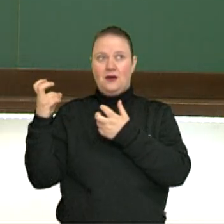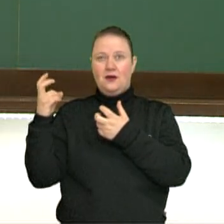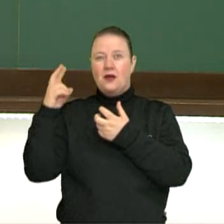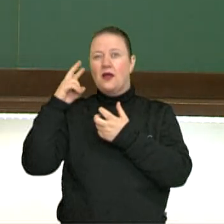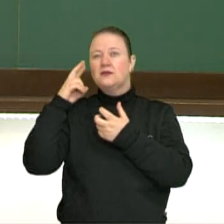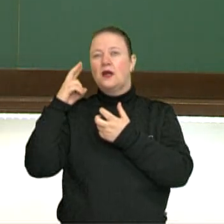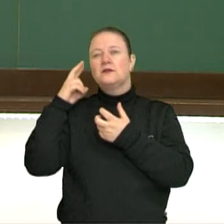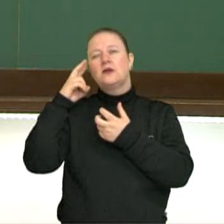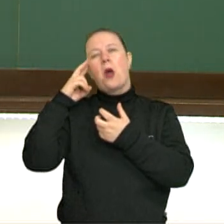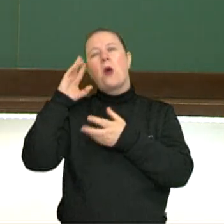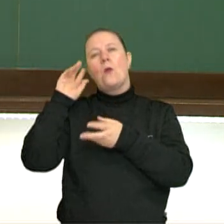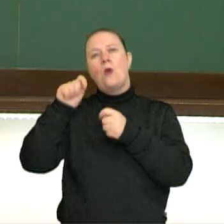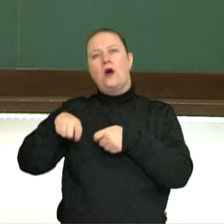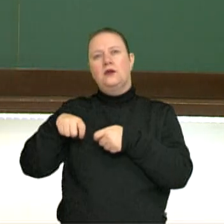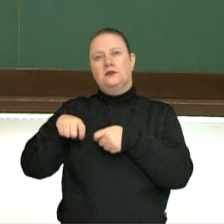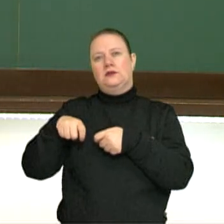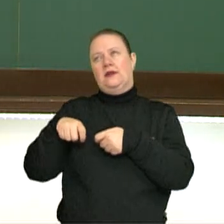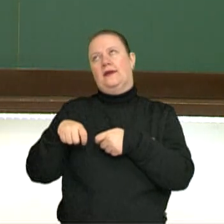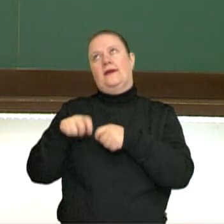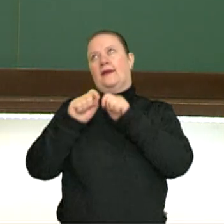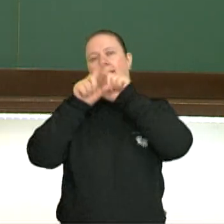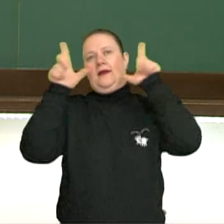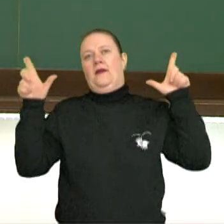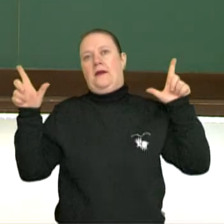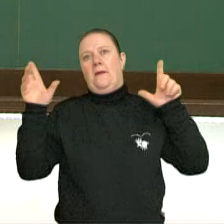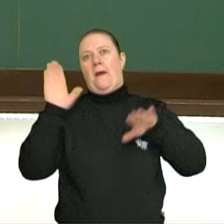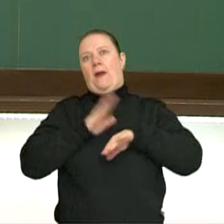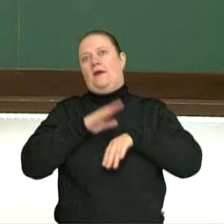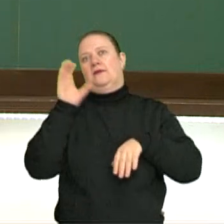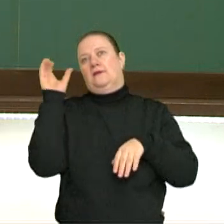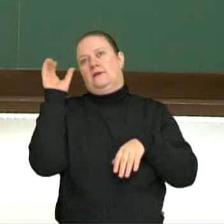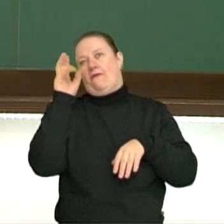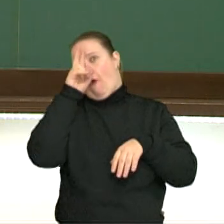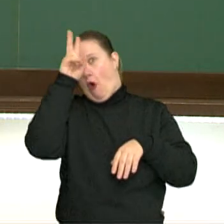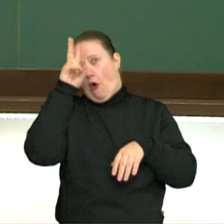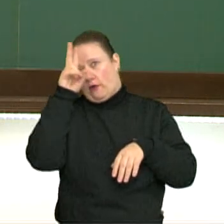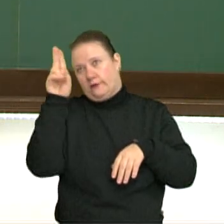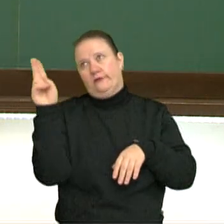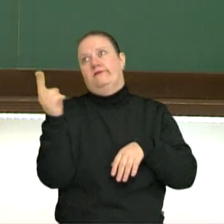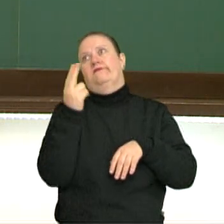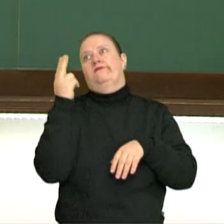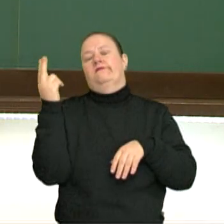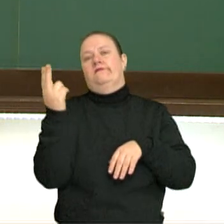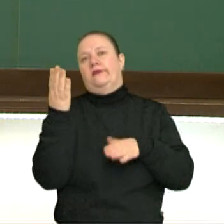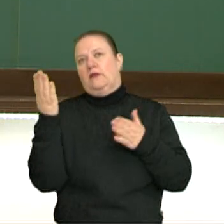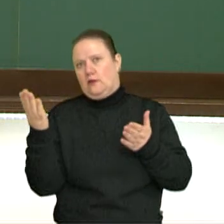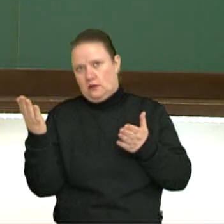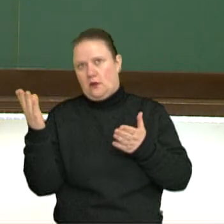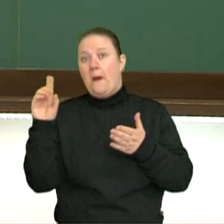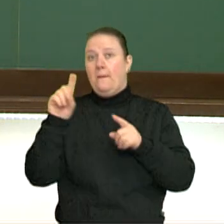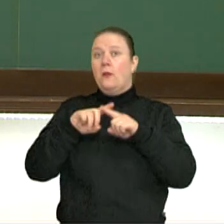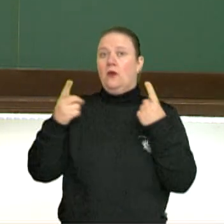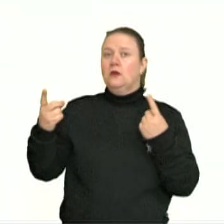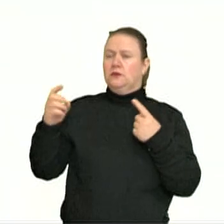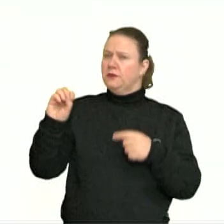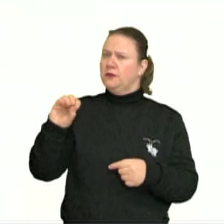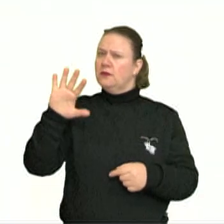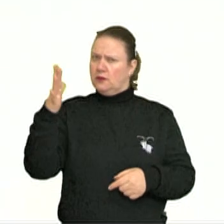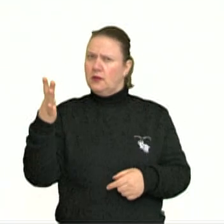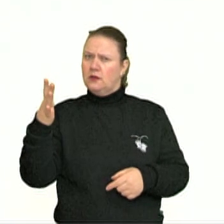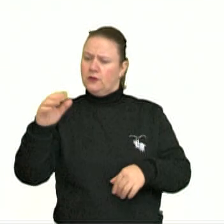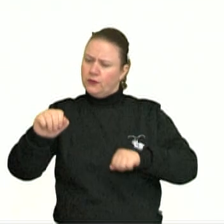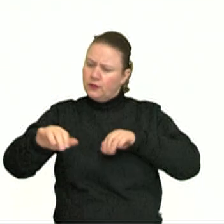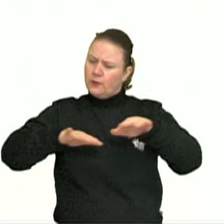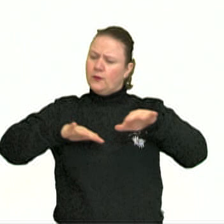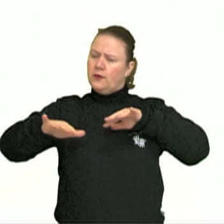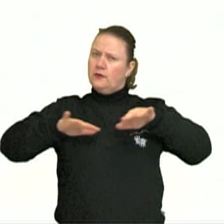bastante exagerada, certo? Mas você percebe que realmente isso acontece, certo? Esse movimento de